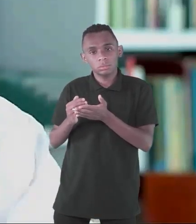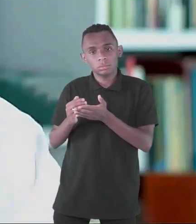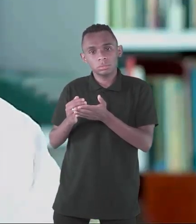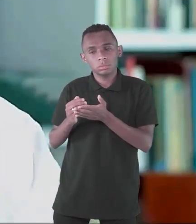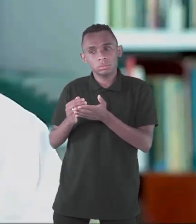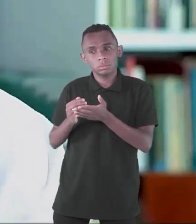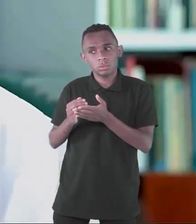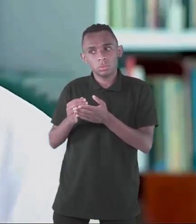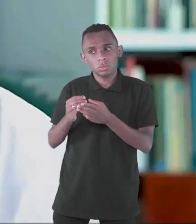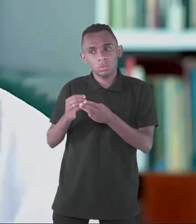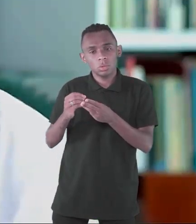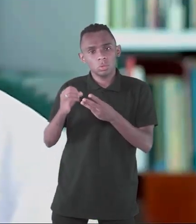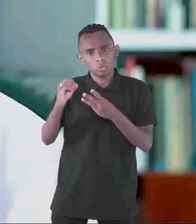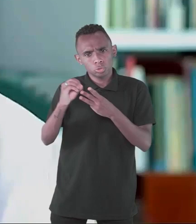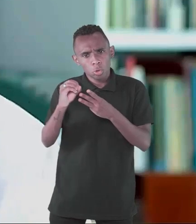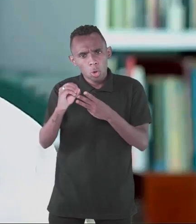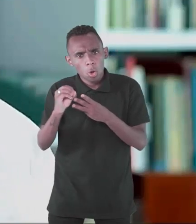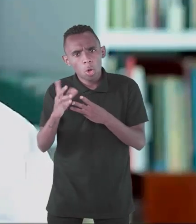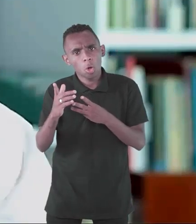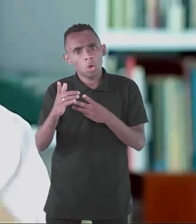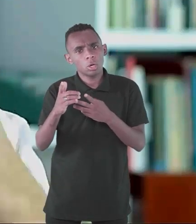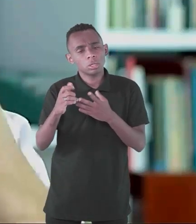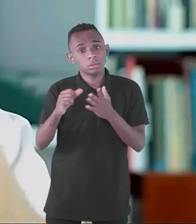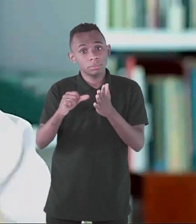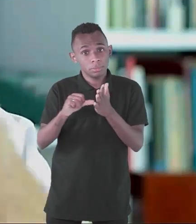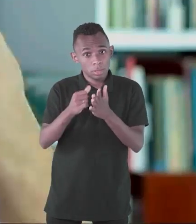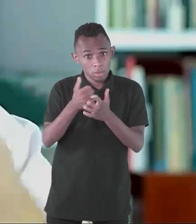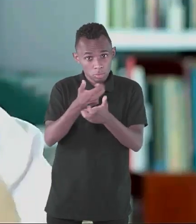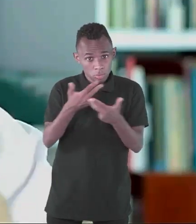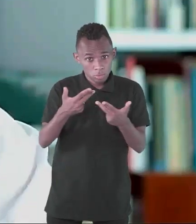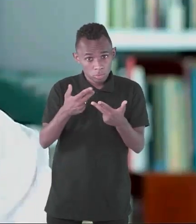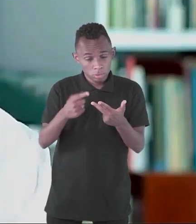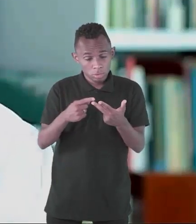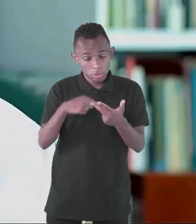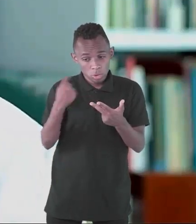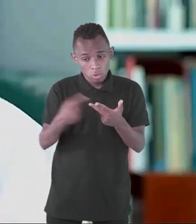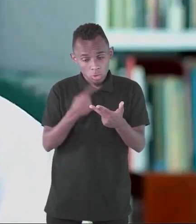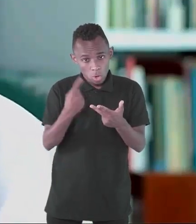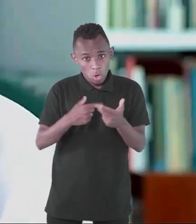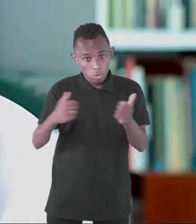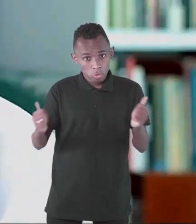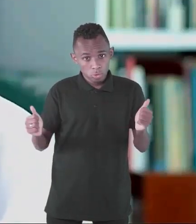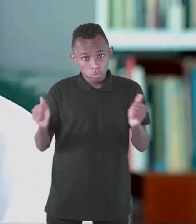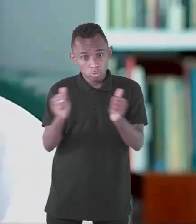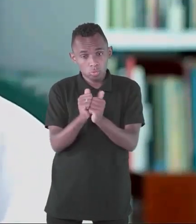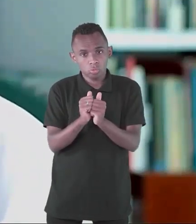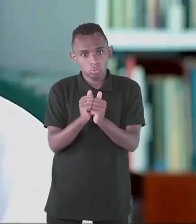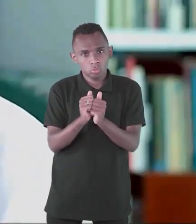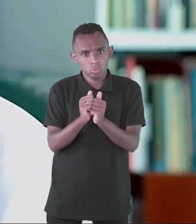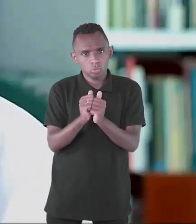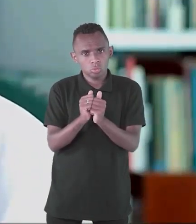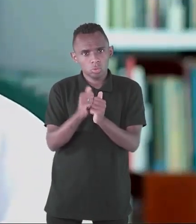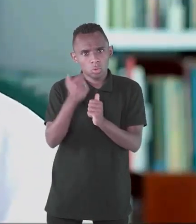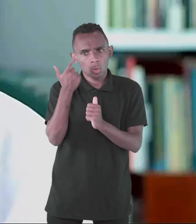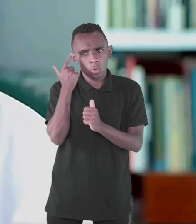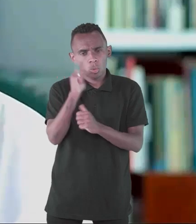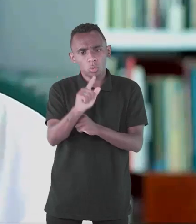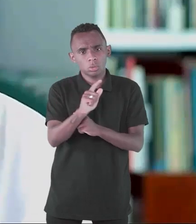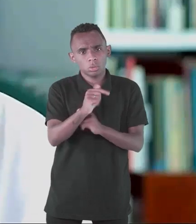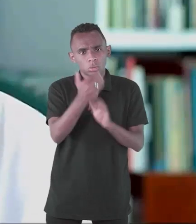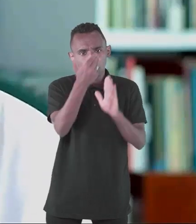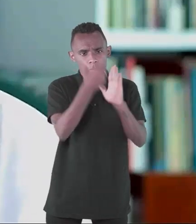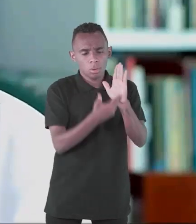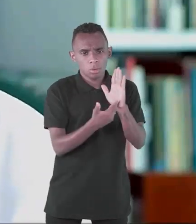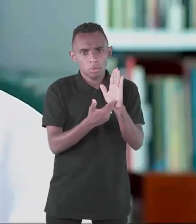status. Primeira coisa, nós estamos aqui reunidos, tá? Você conseguiu colocar a capa, Matheus?